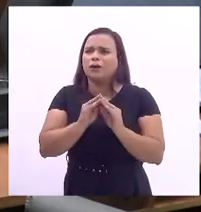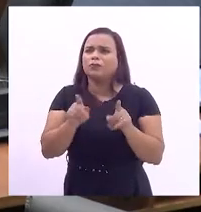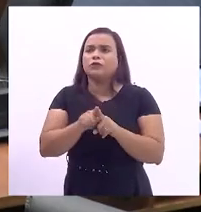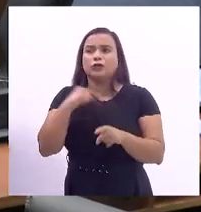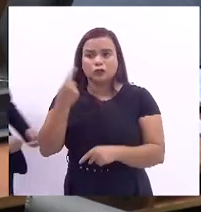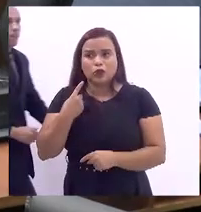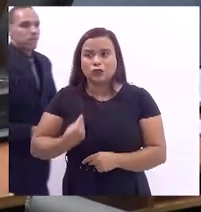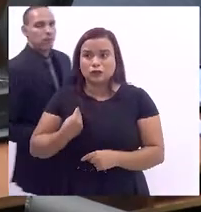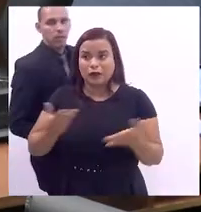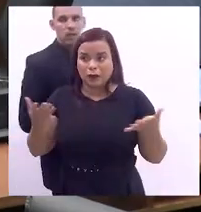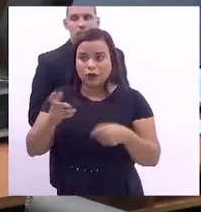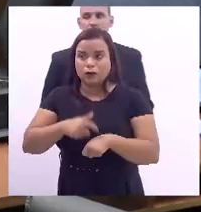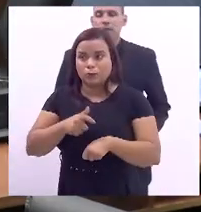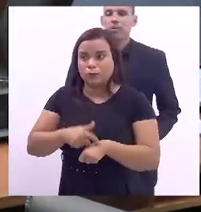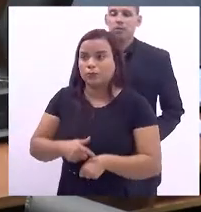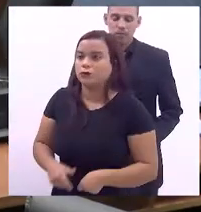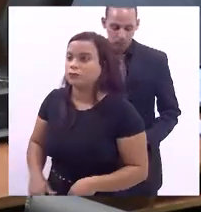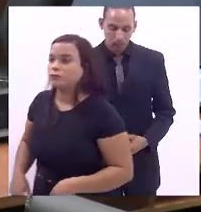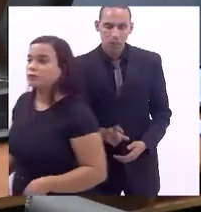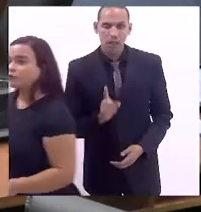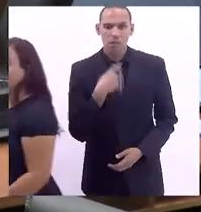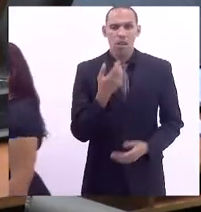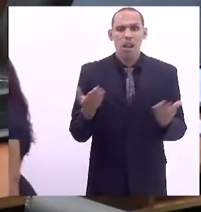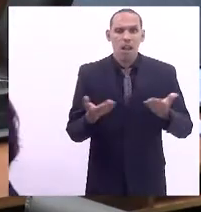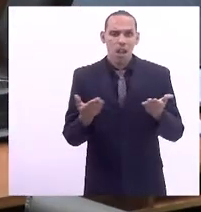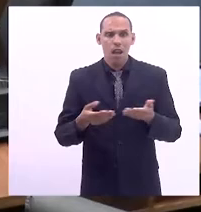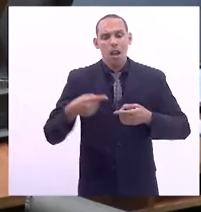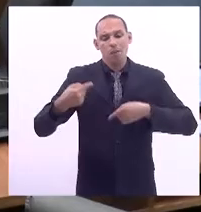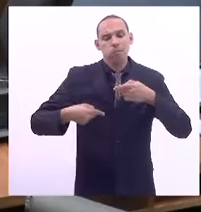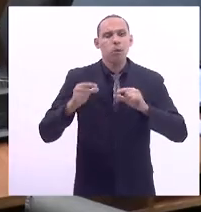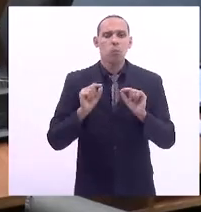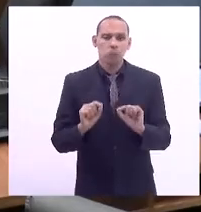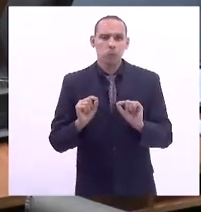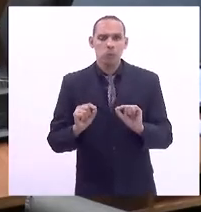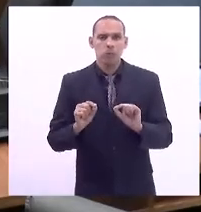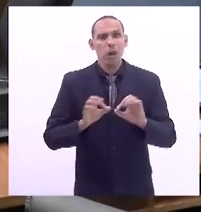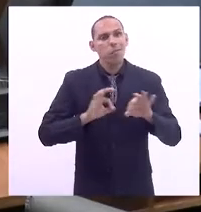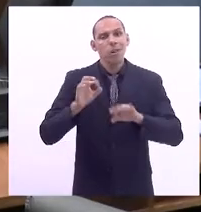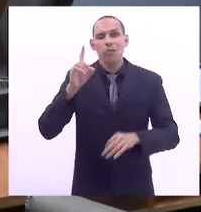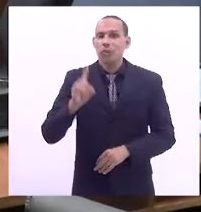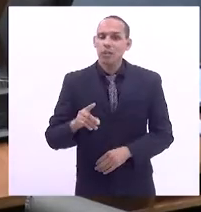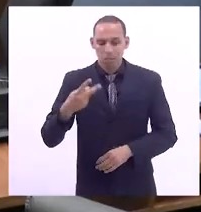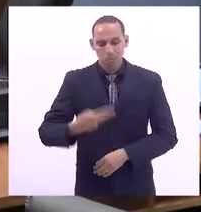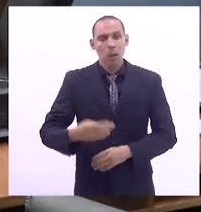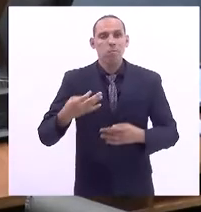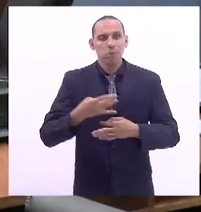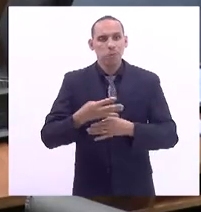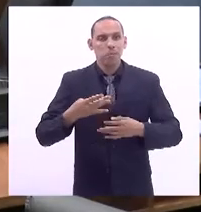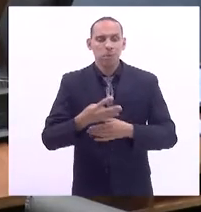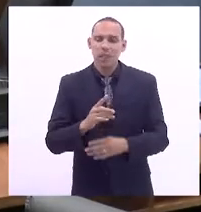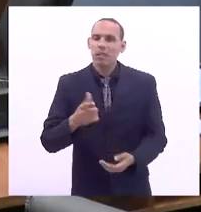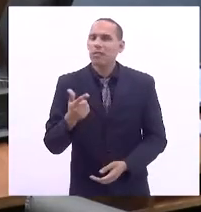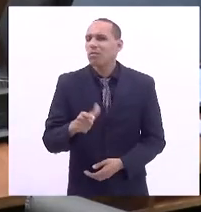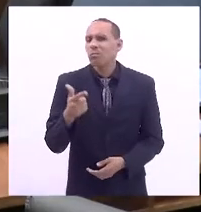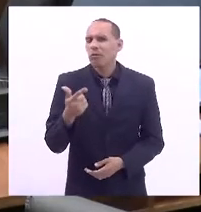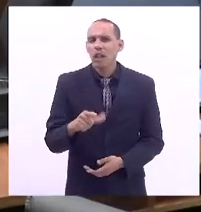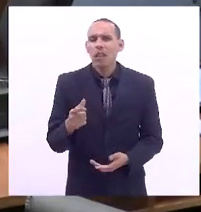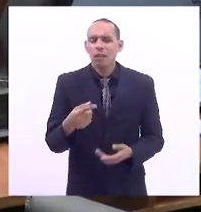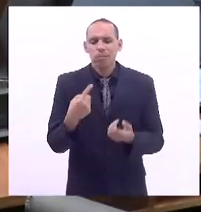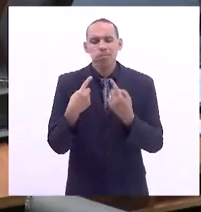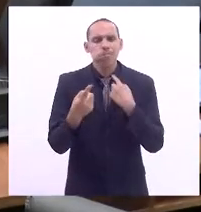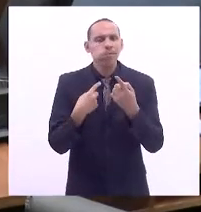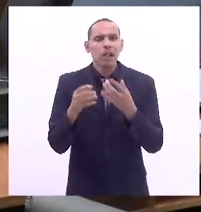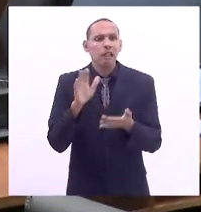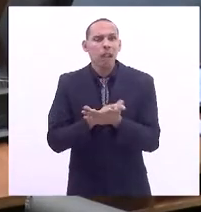nós estamos nesse momento Deputado Luiz Paulo discutindo por exemplo plano diretor da cidade não há nenhum tipo de